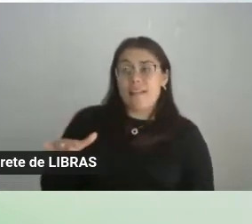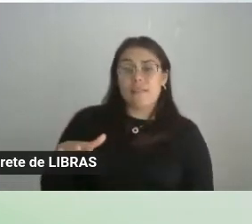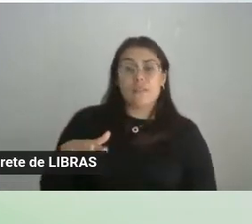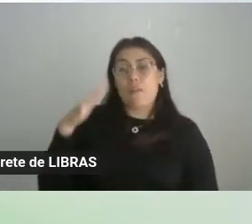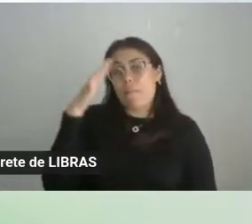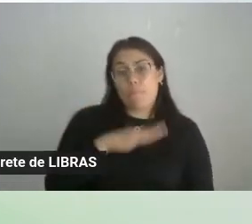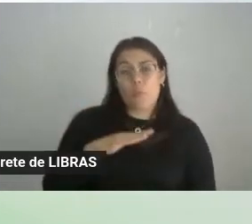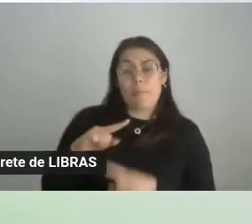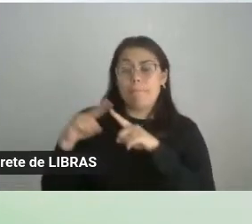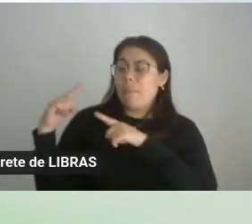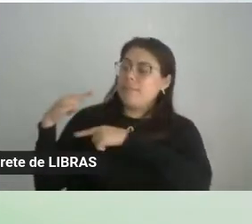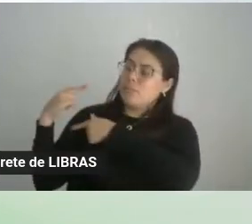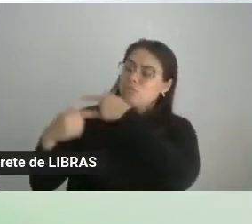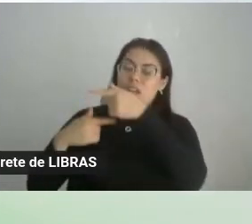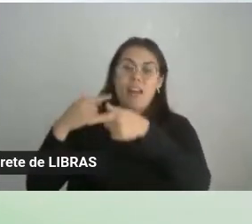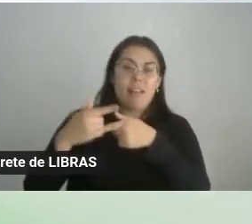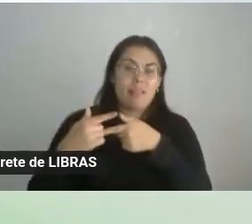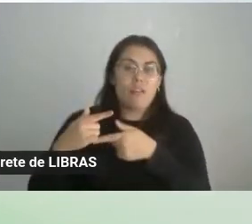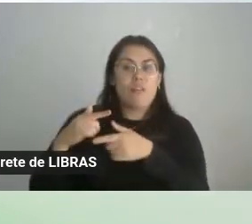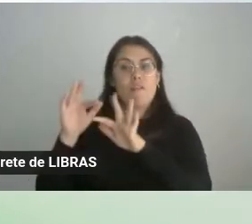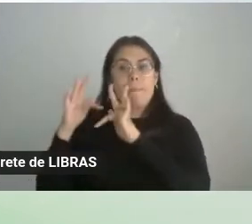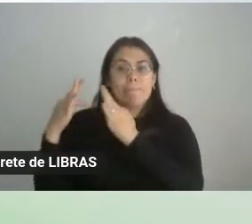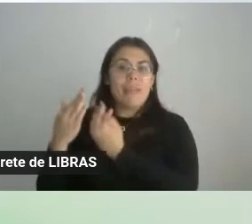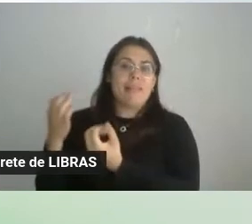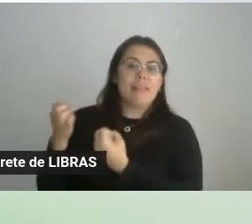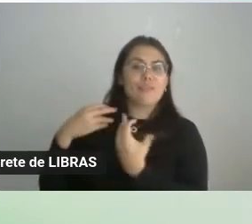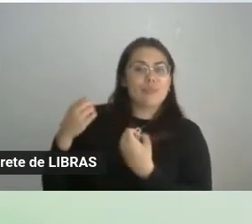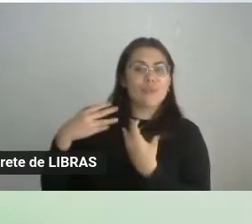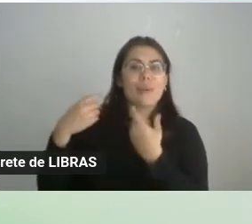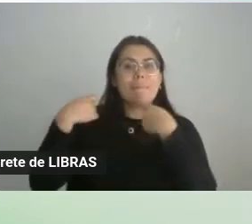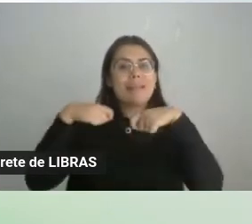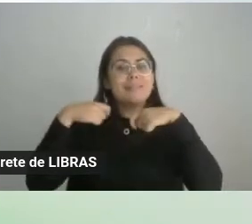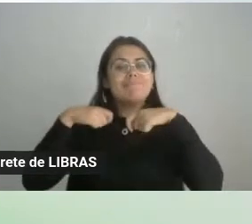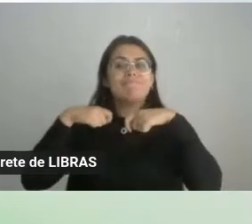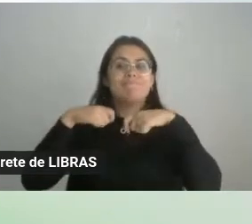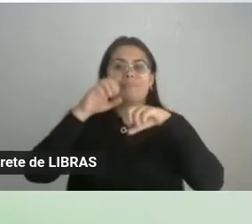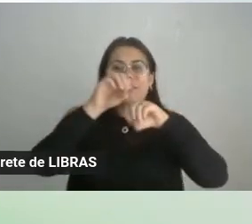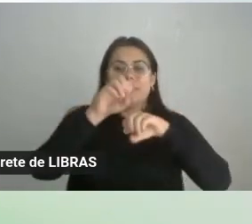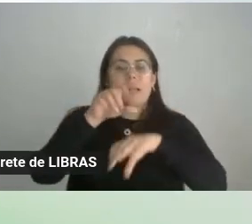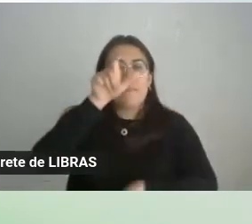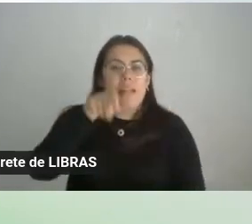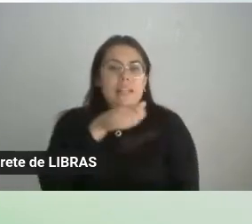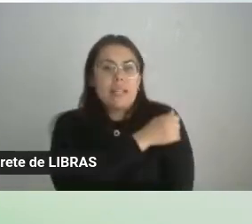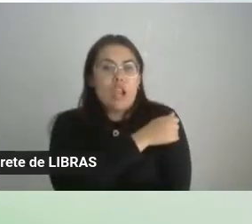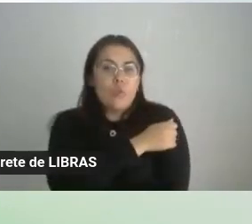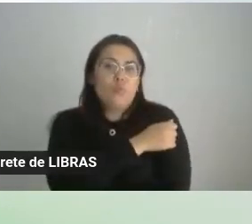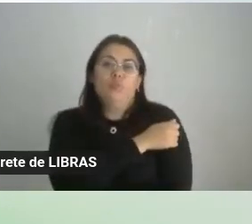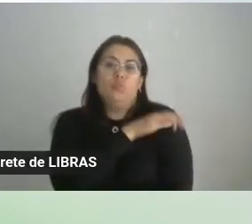ou familiar, que seja, que reproduz isso. Então, é necessário que a professora ou o professor, de